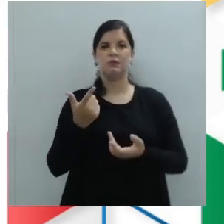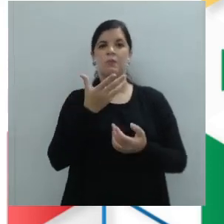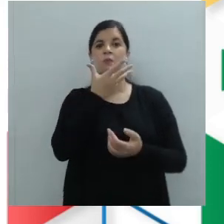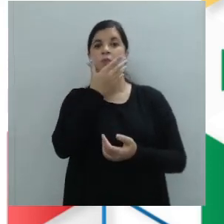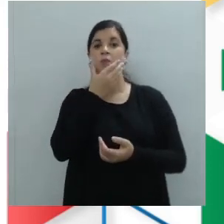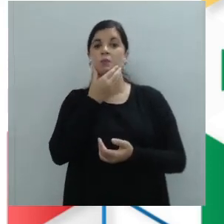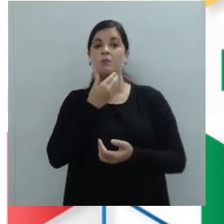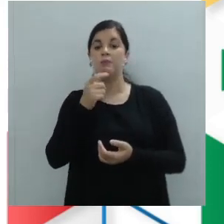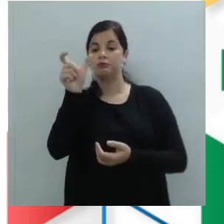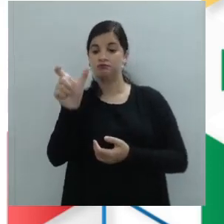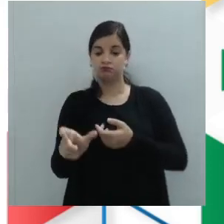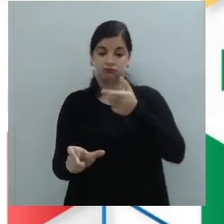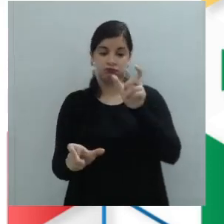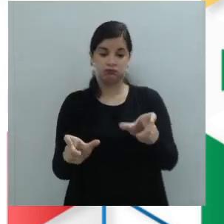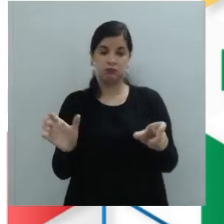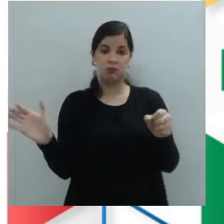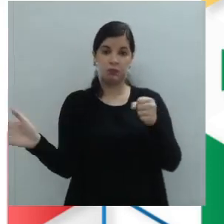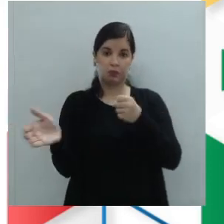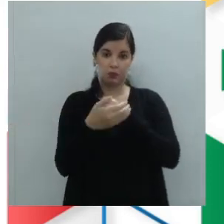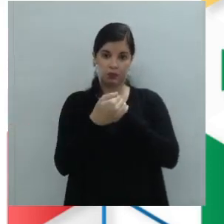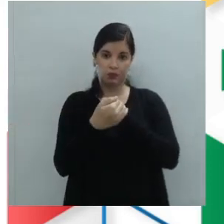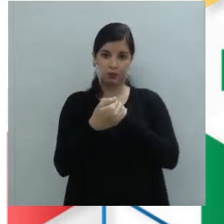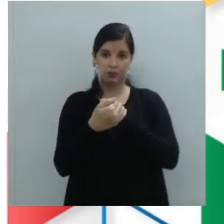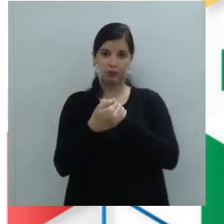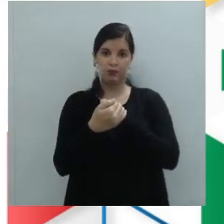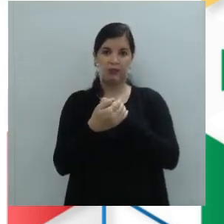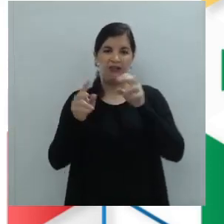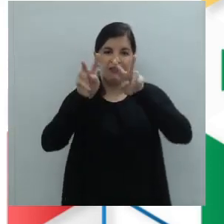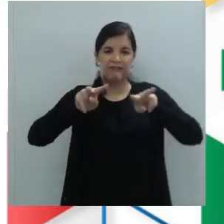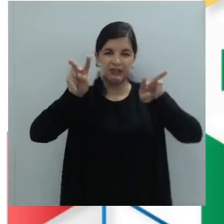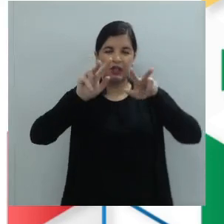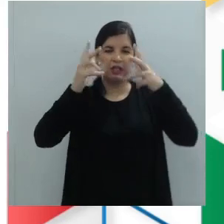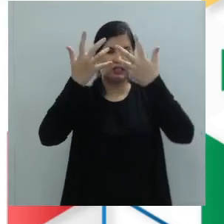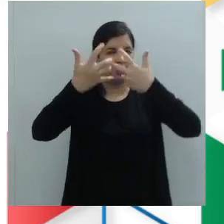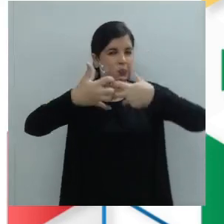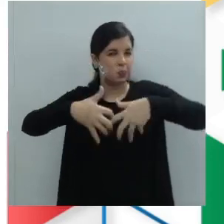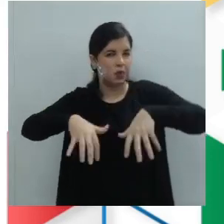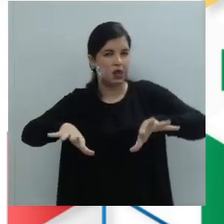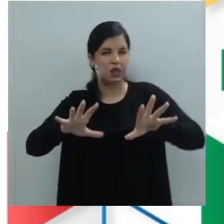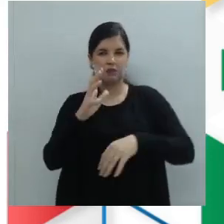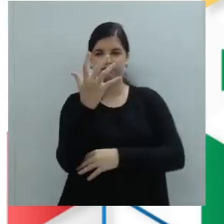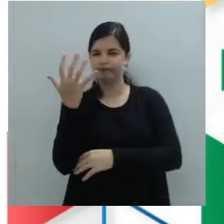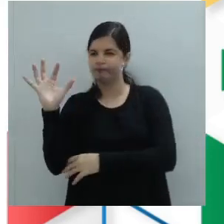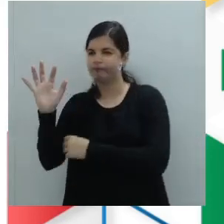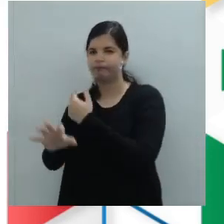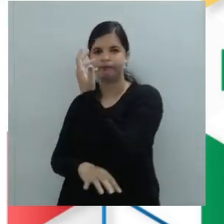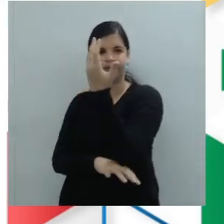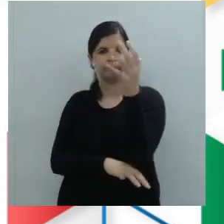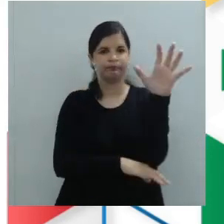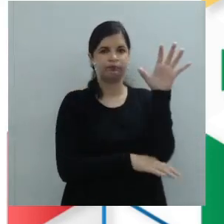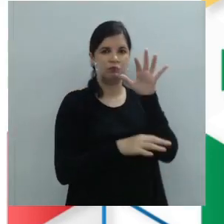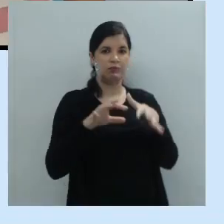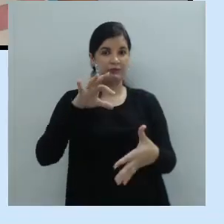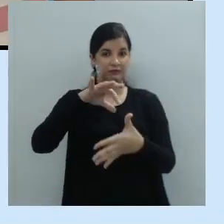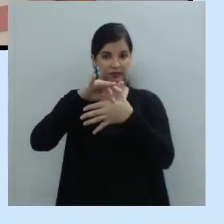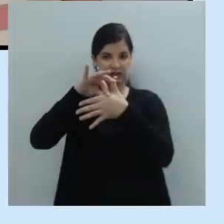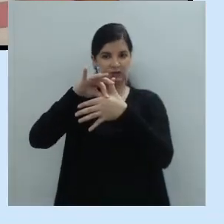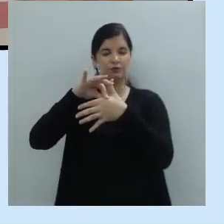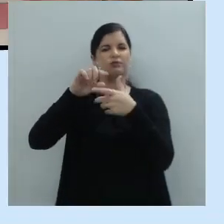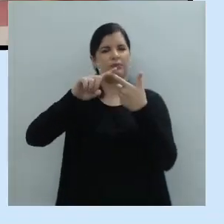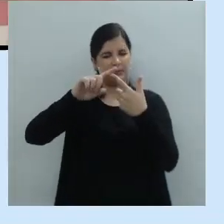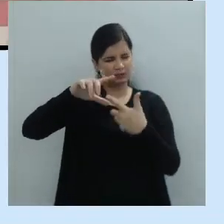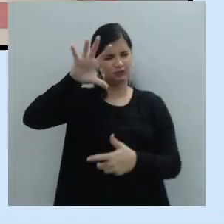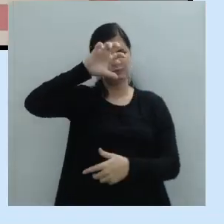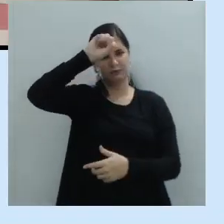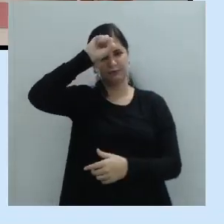homem comum, fornece uma visão da natureza, do universo físico e do domínio espiritual. Observando para